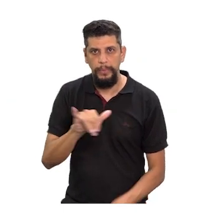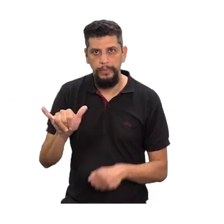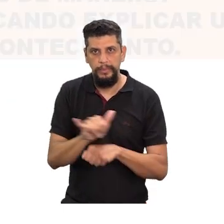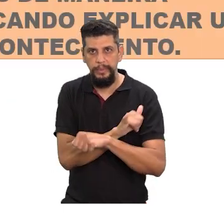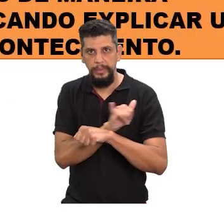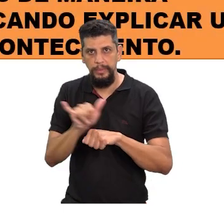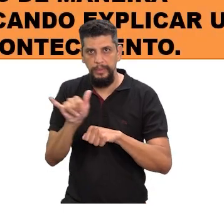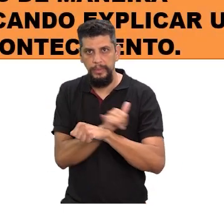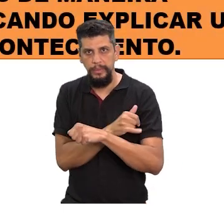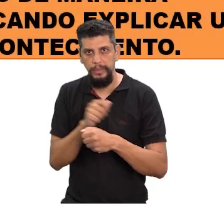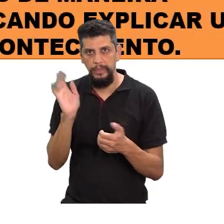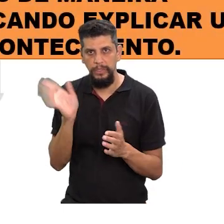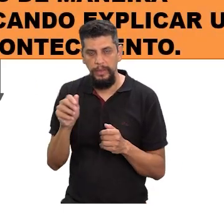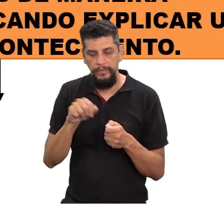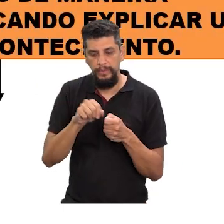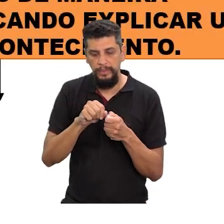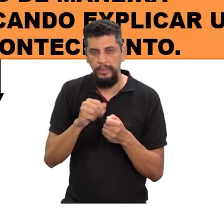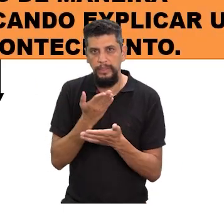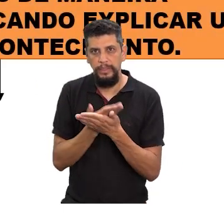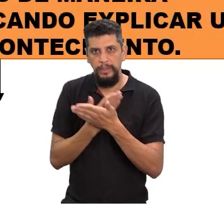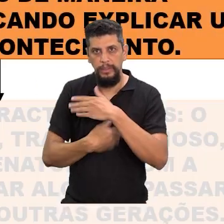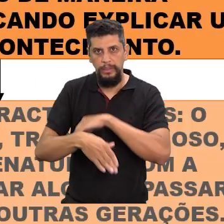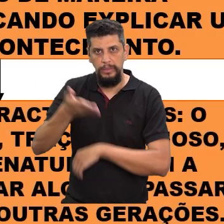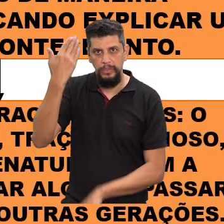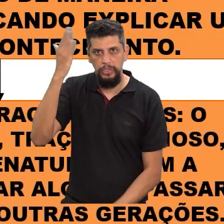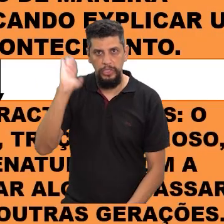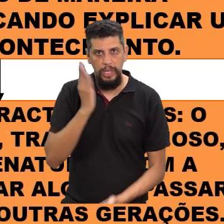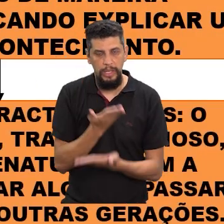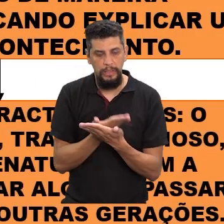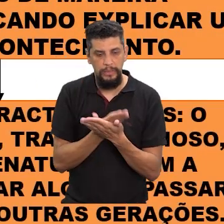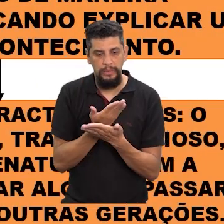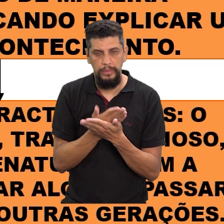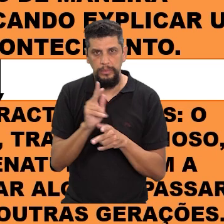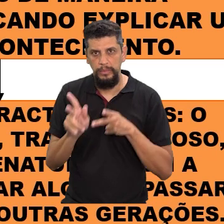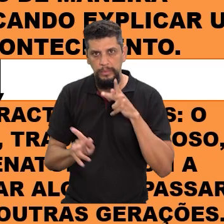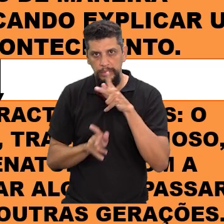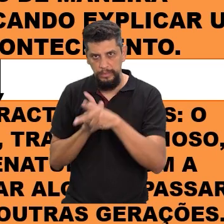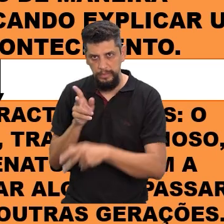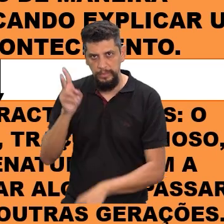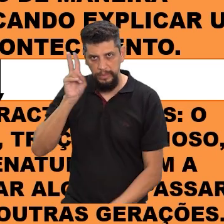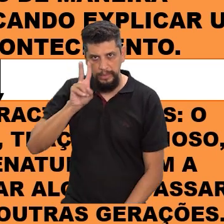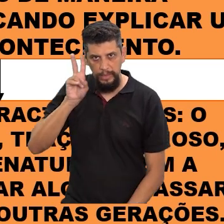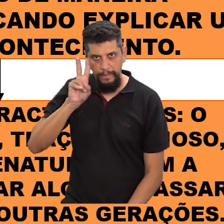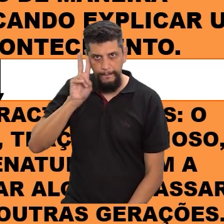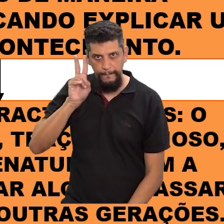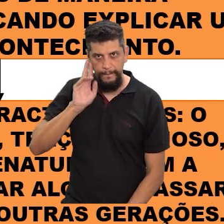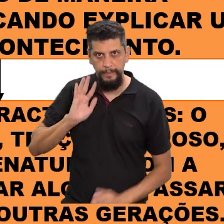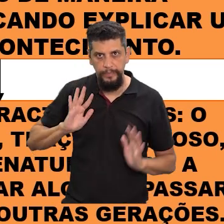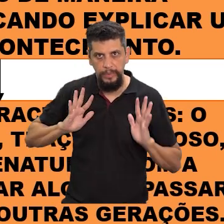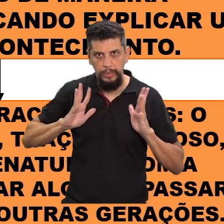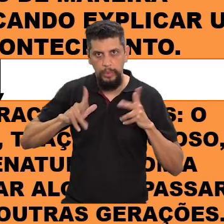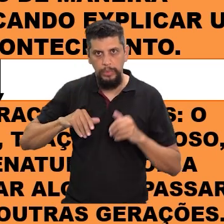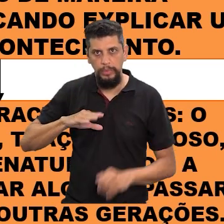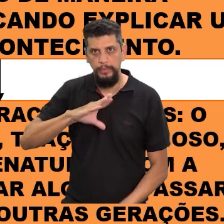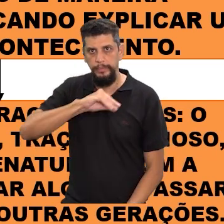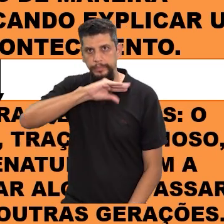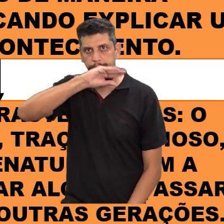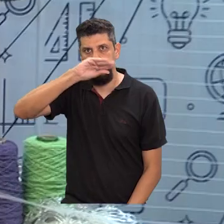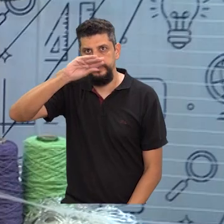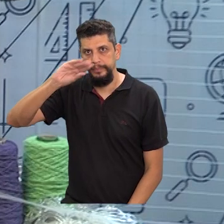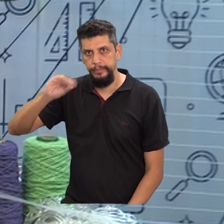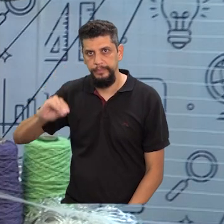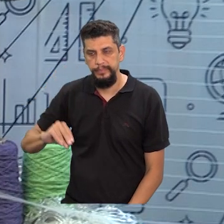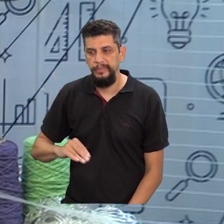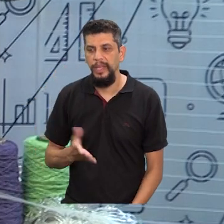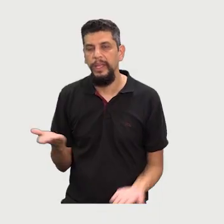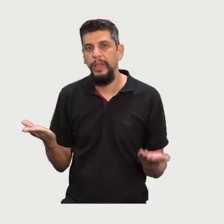esquema que a gente já vem fazendo nas aulas anteriores, né? Então, ó, a gente já trabalhou contos populares, lendas, todos eles são da tradição oral.